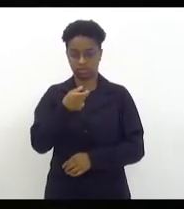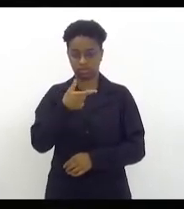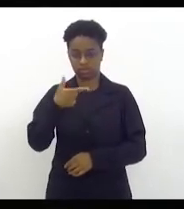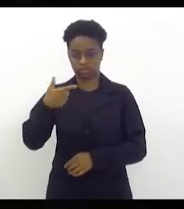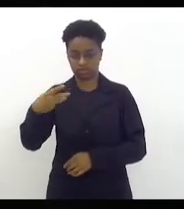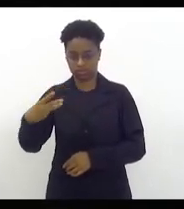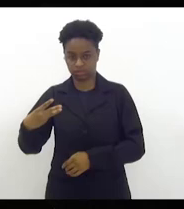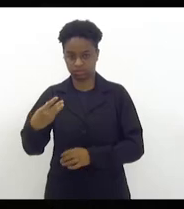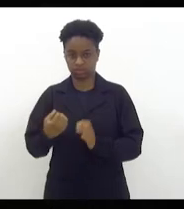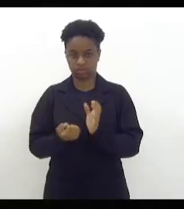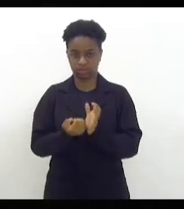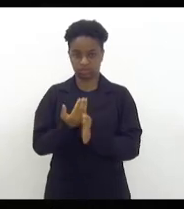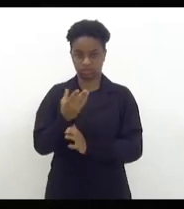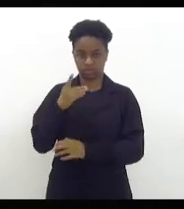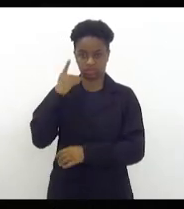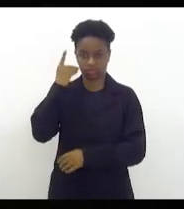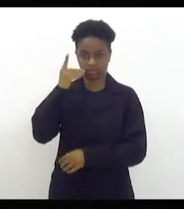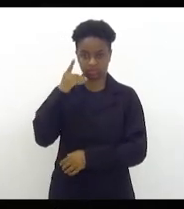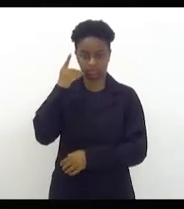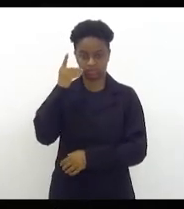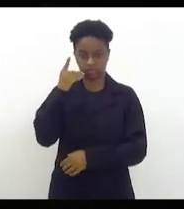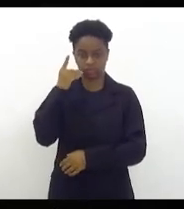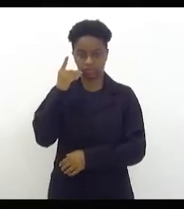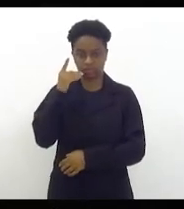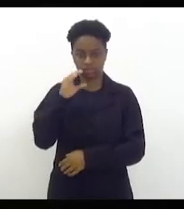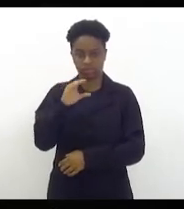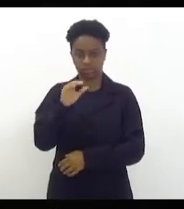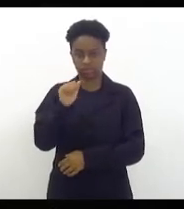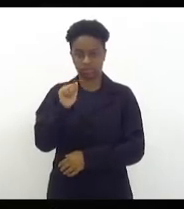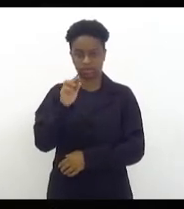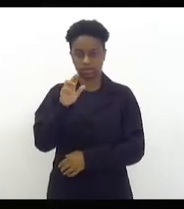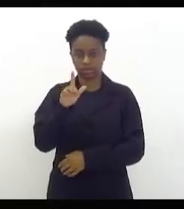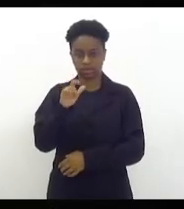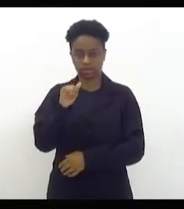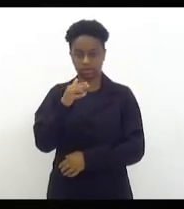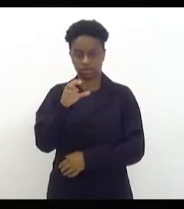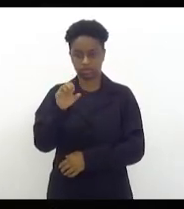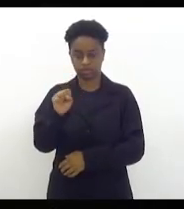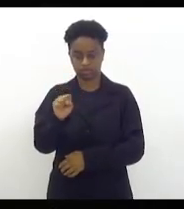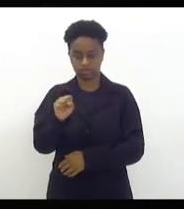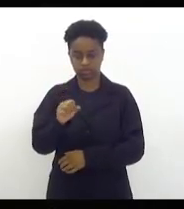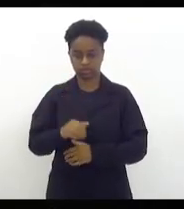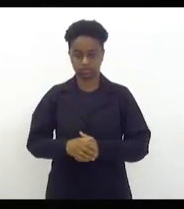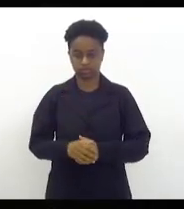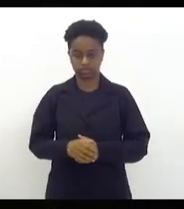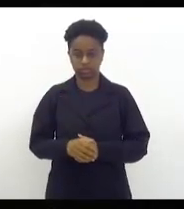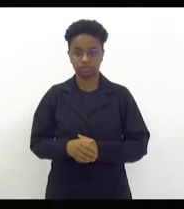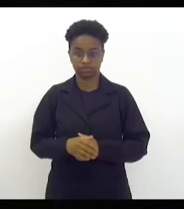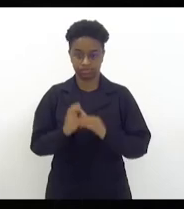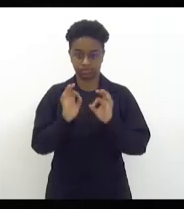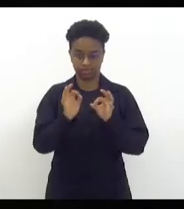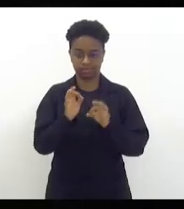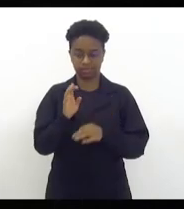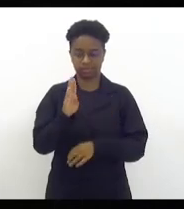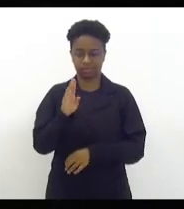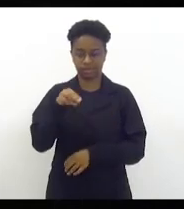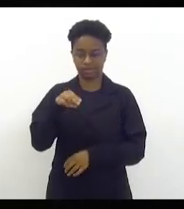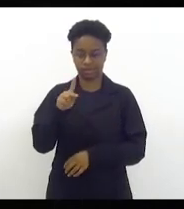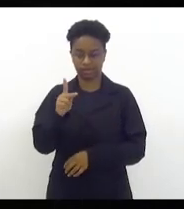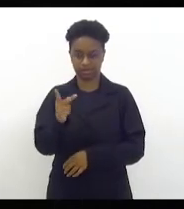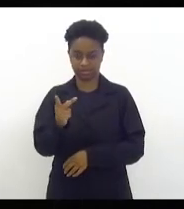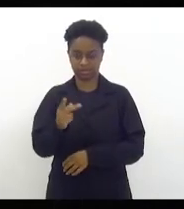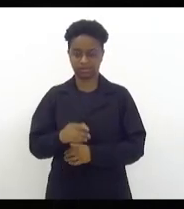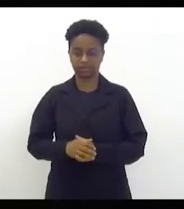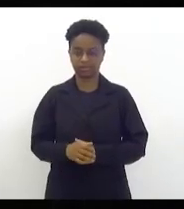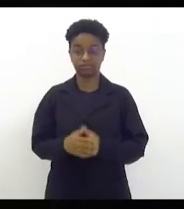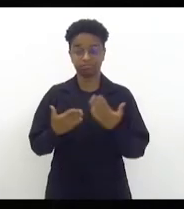534/2023, do deputado Carlinhos. Espera aí, falei. Carlinhos BNH. Aliás,